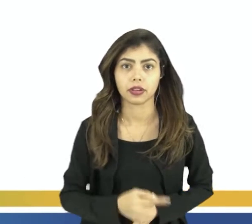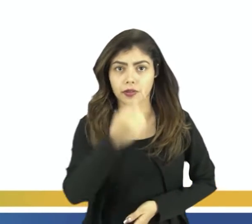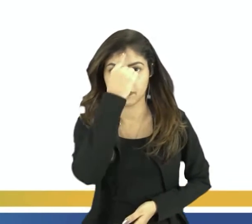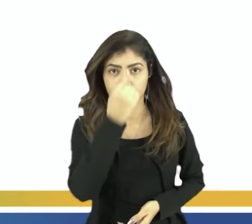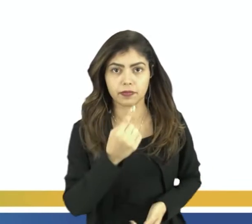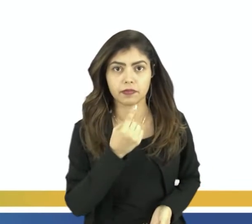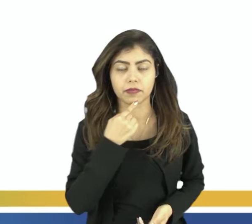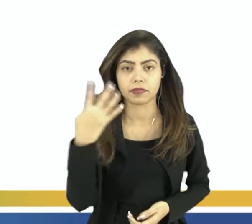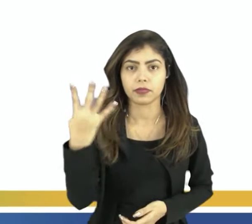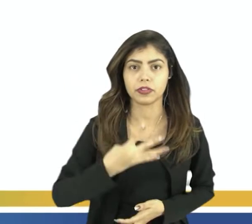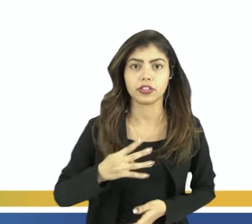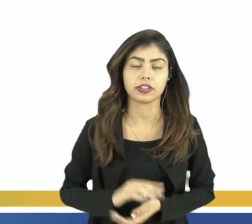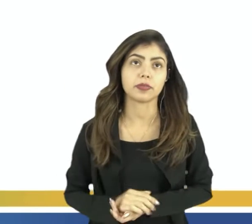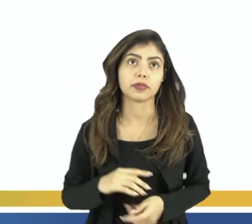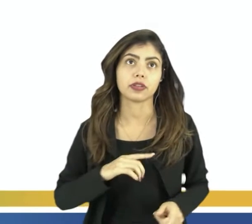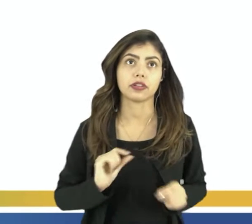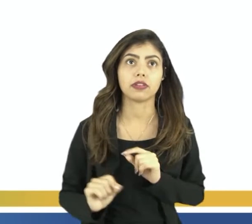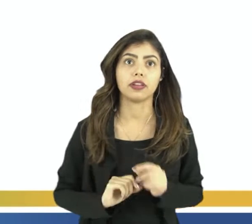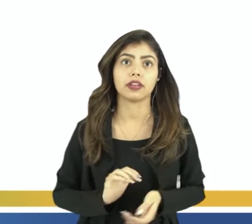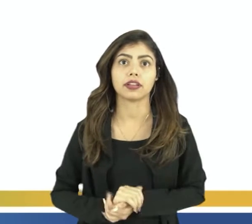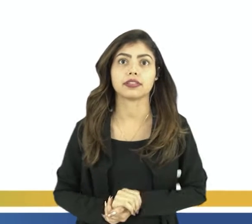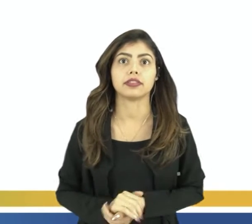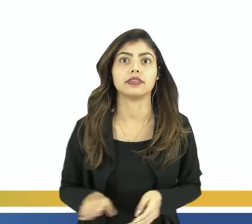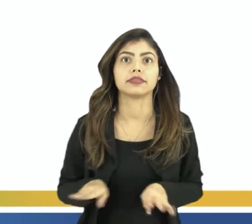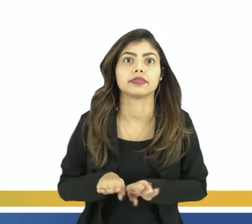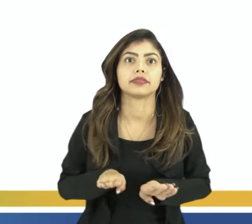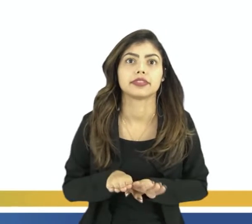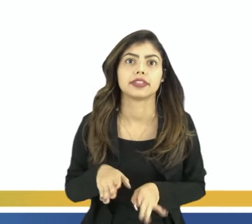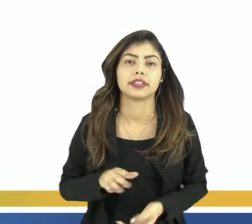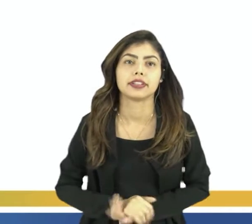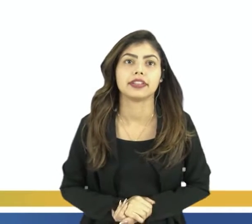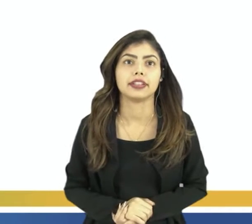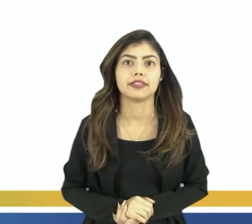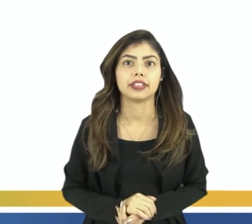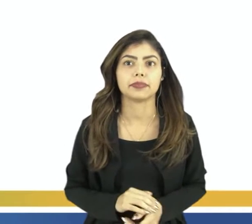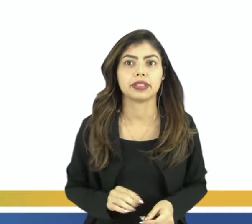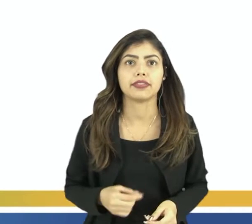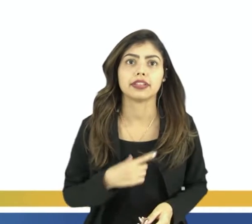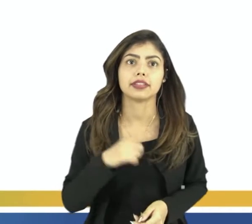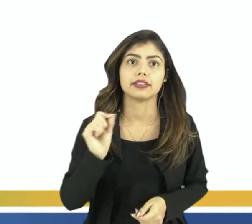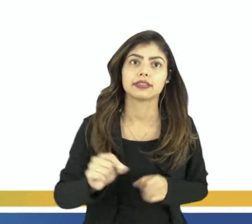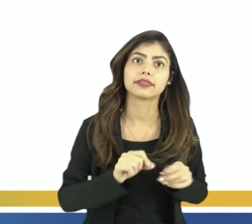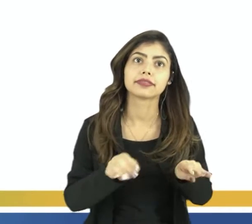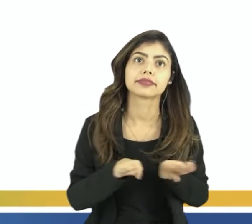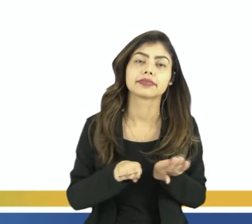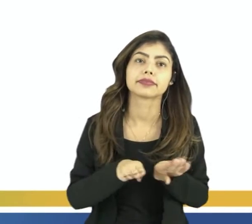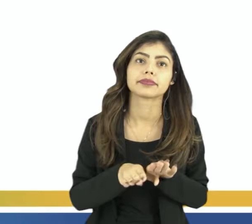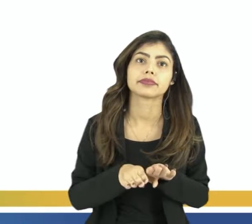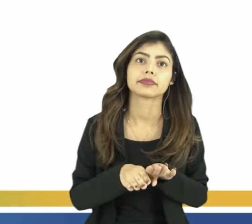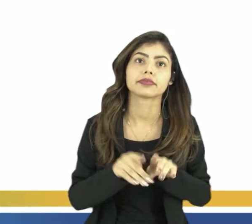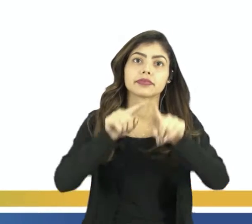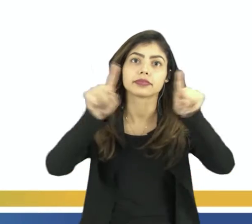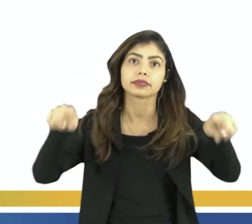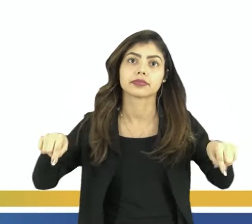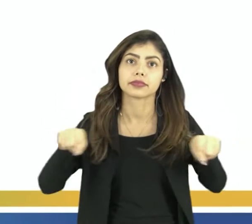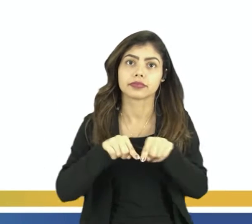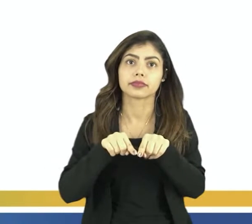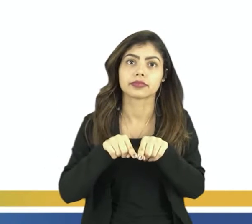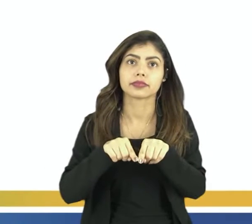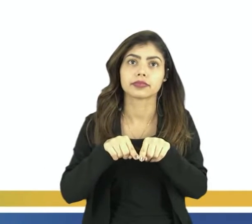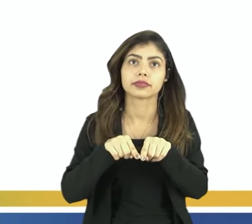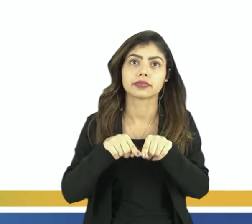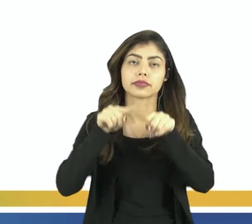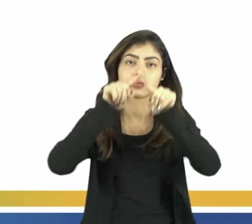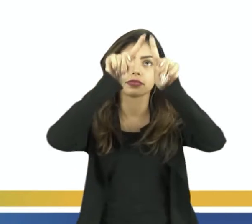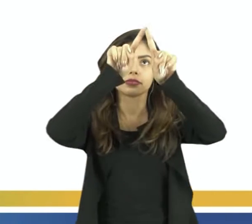a imagem de 4, o prisma triangular, um prisma quadrangular, um prisma pentágono e